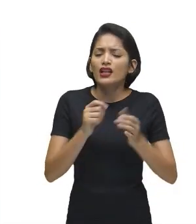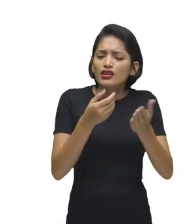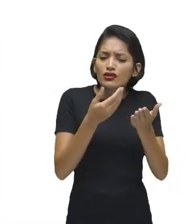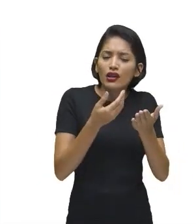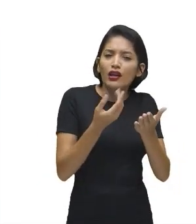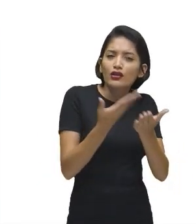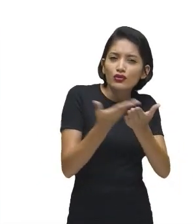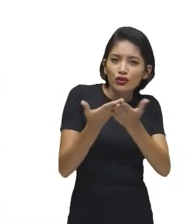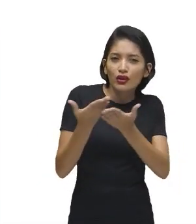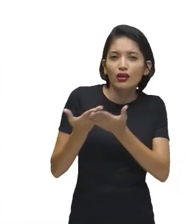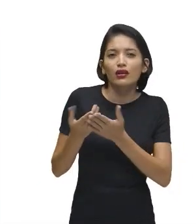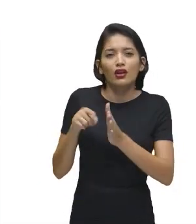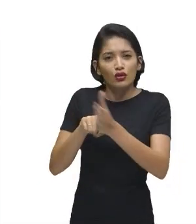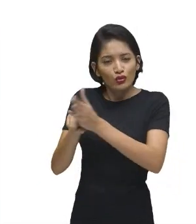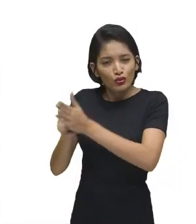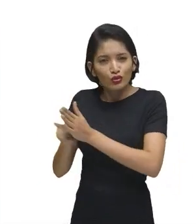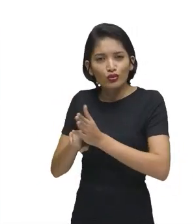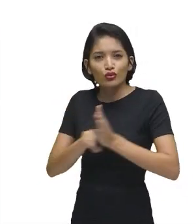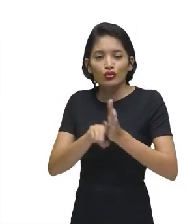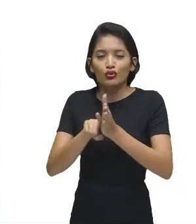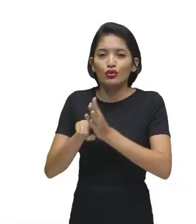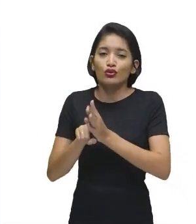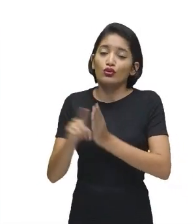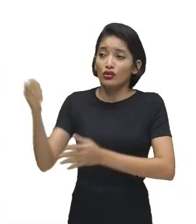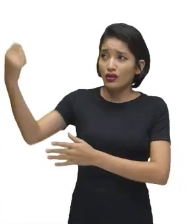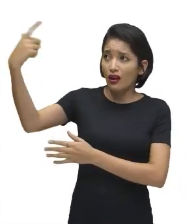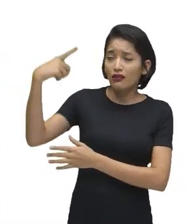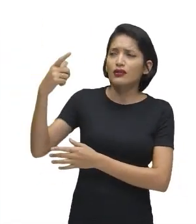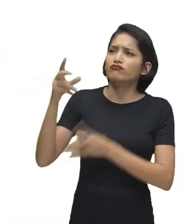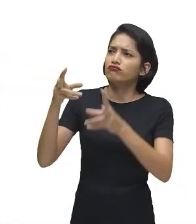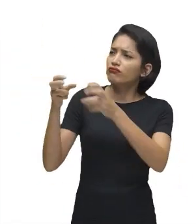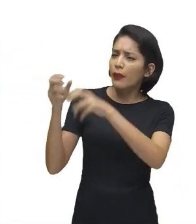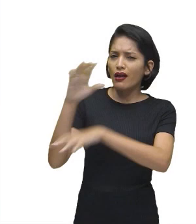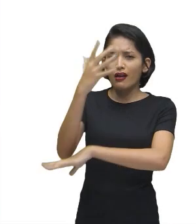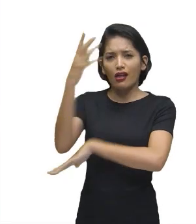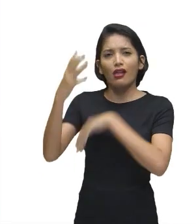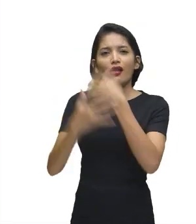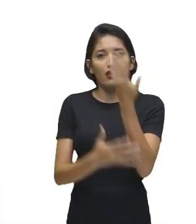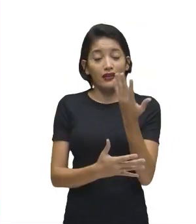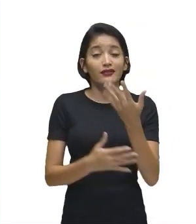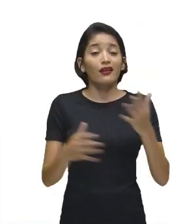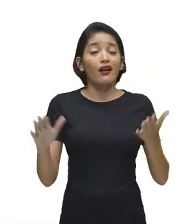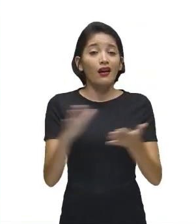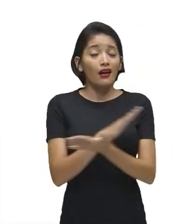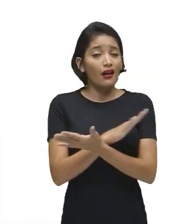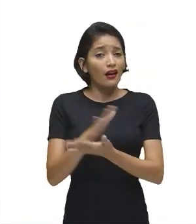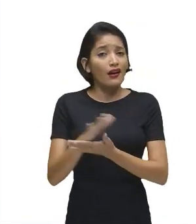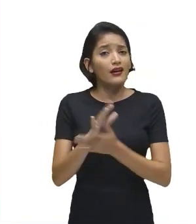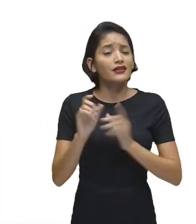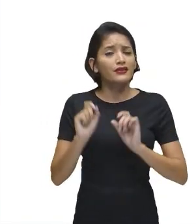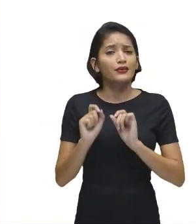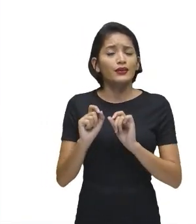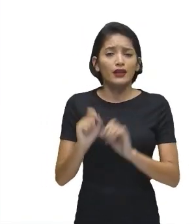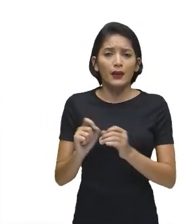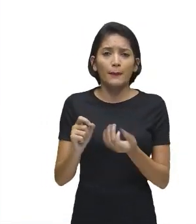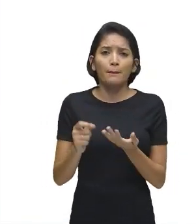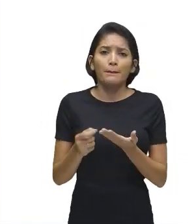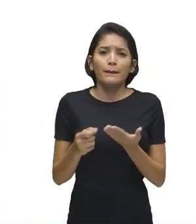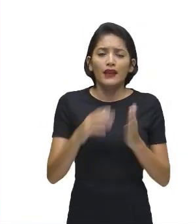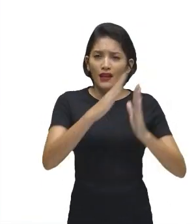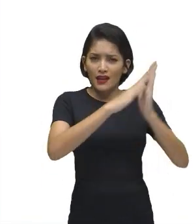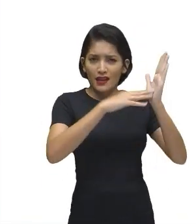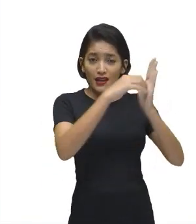da luz, ele observa ali a natureza. Muitas vezes o Monet ele pintou a